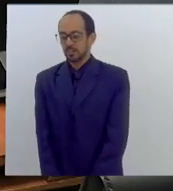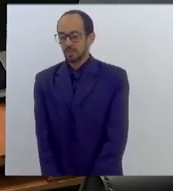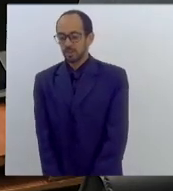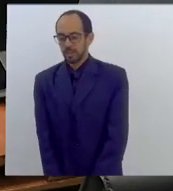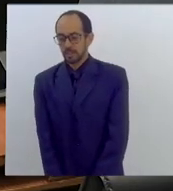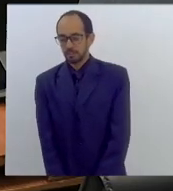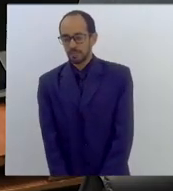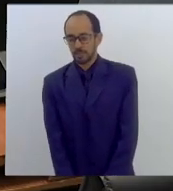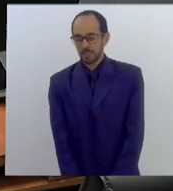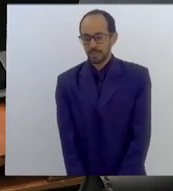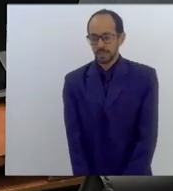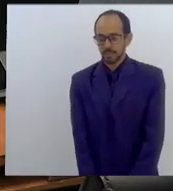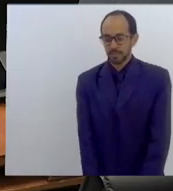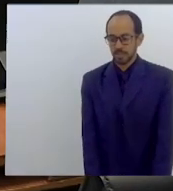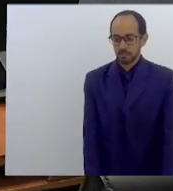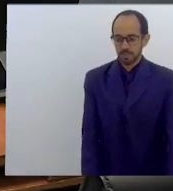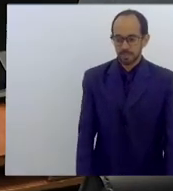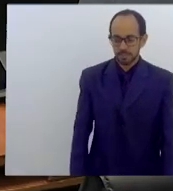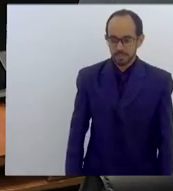Valdec. Oi.